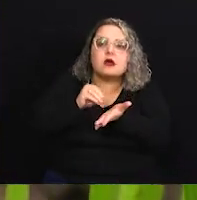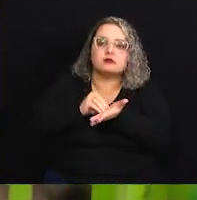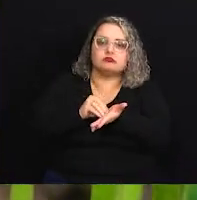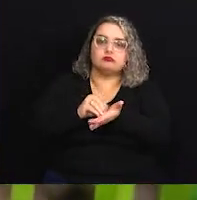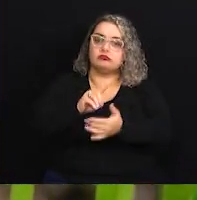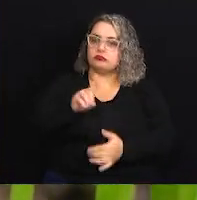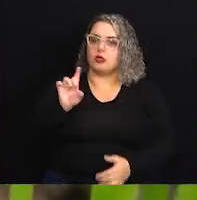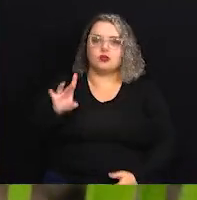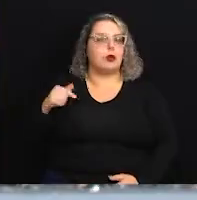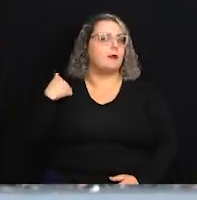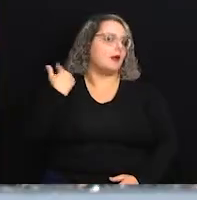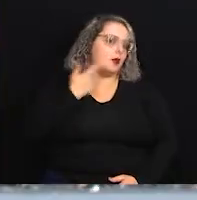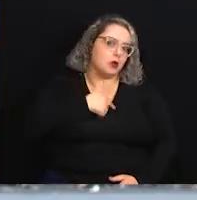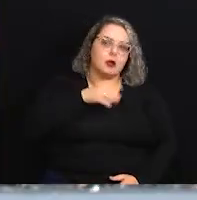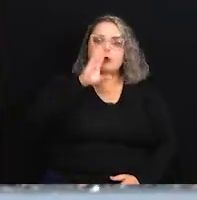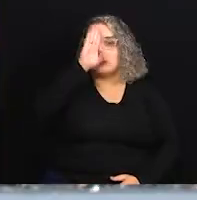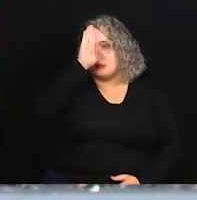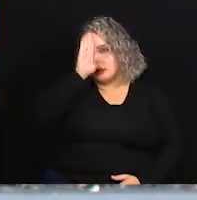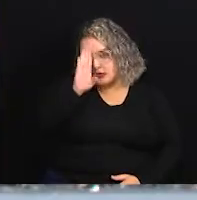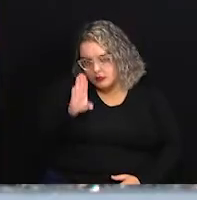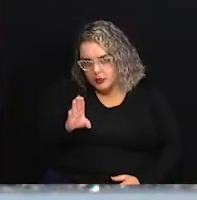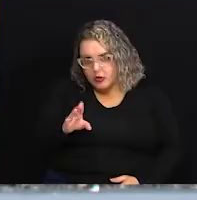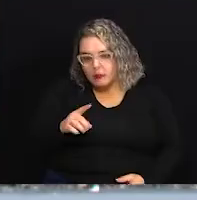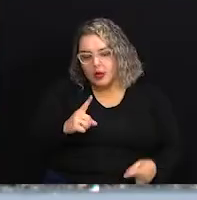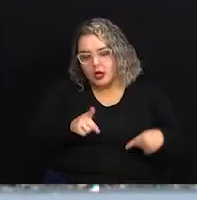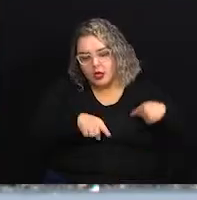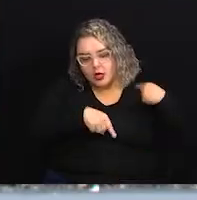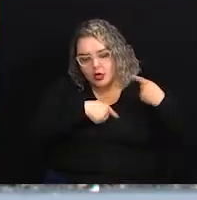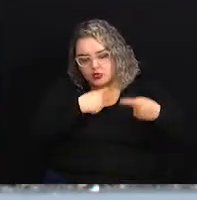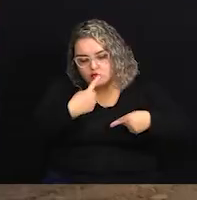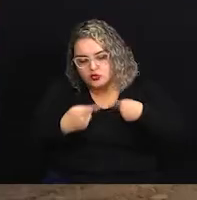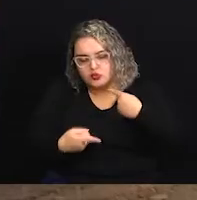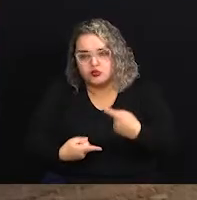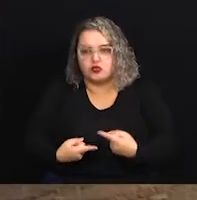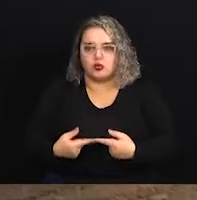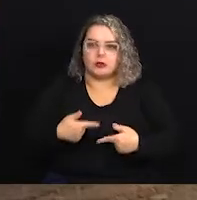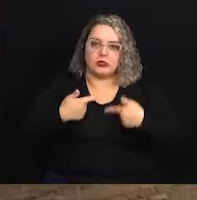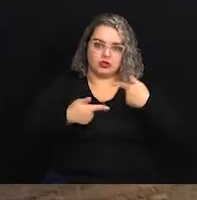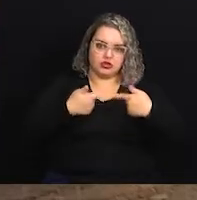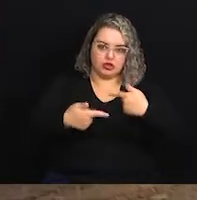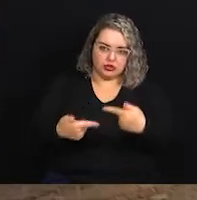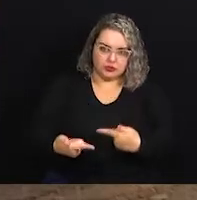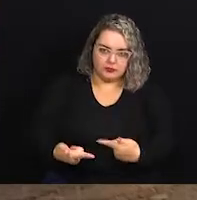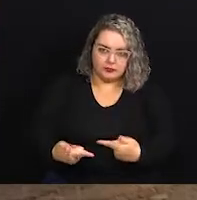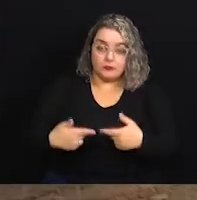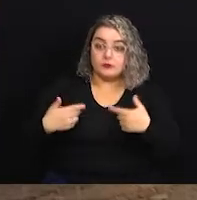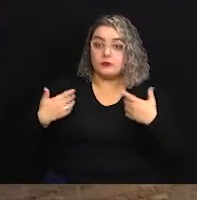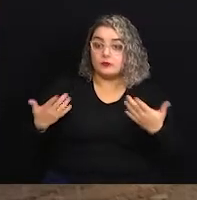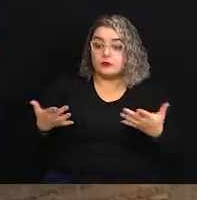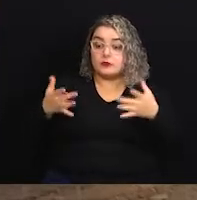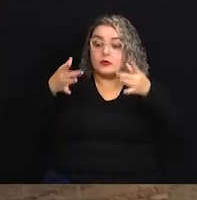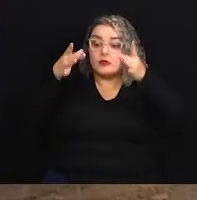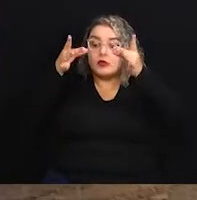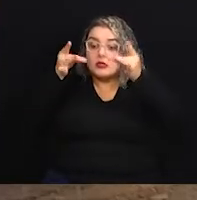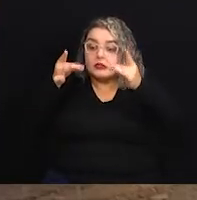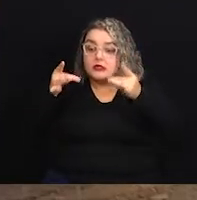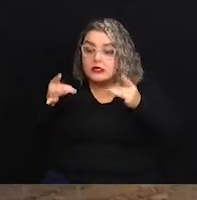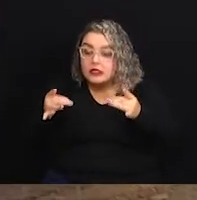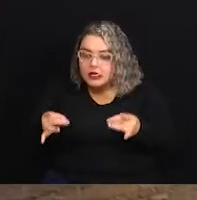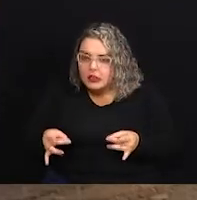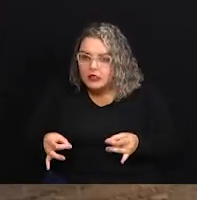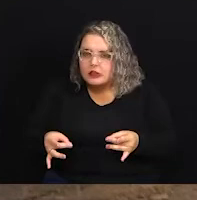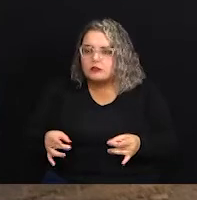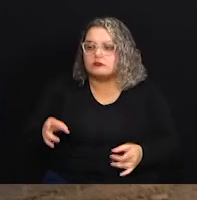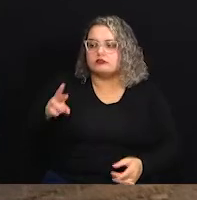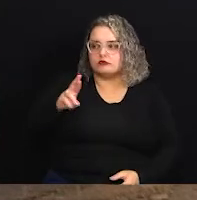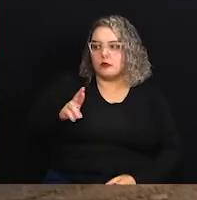só para nós, mas principalmente para as próximas gerações. Agora vamos então detalhar alguns